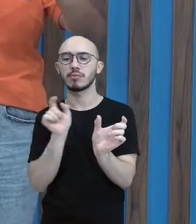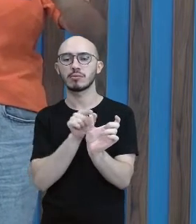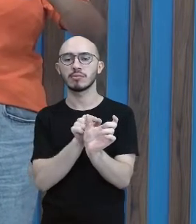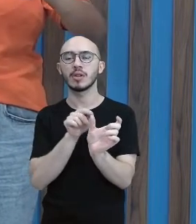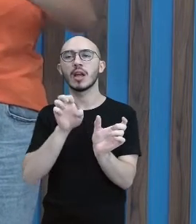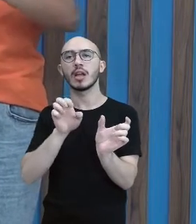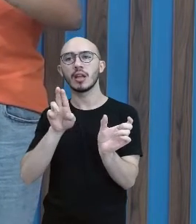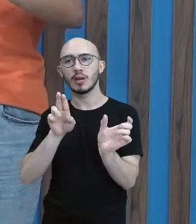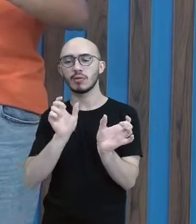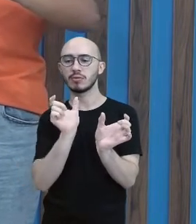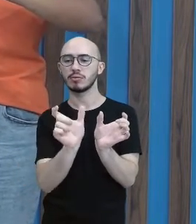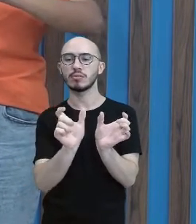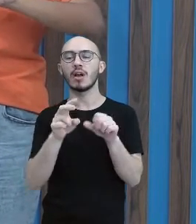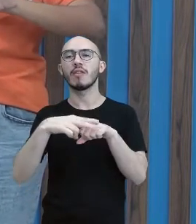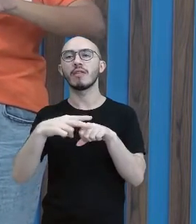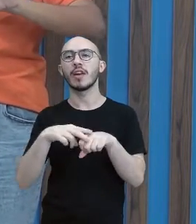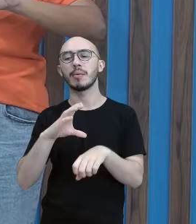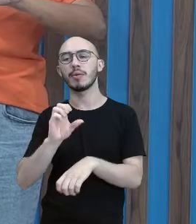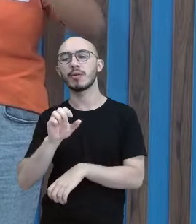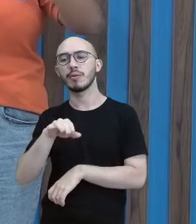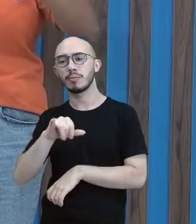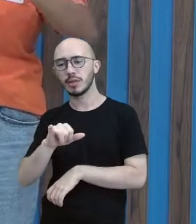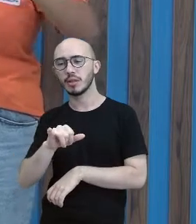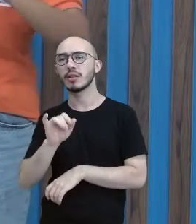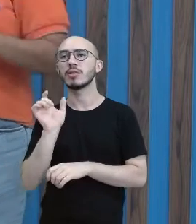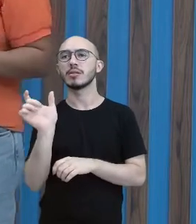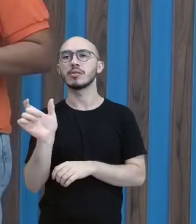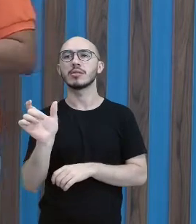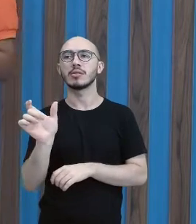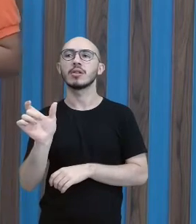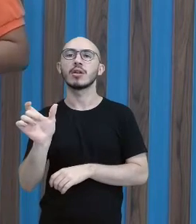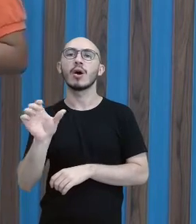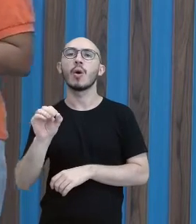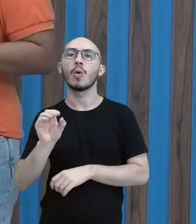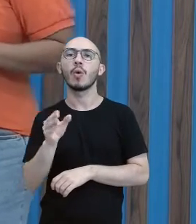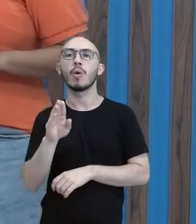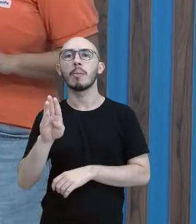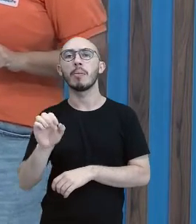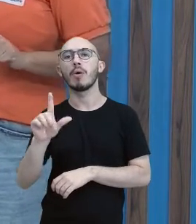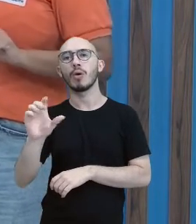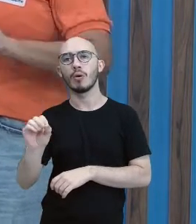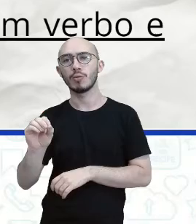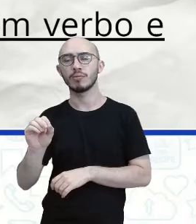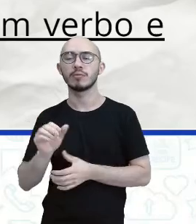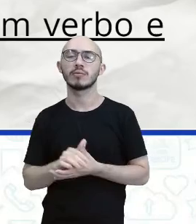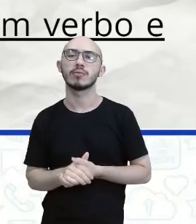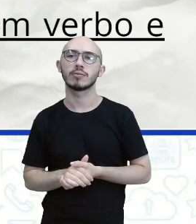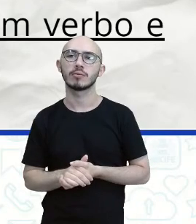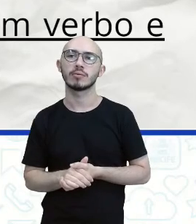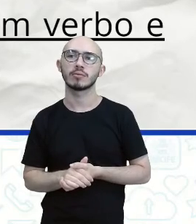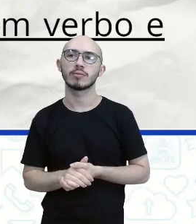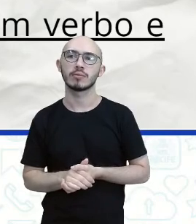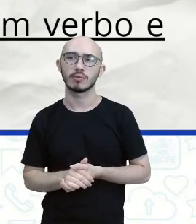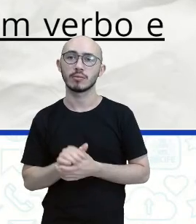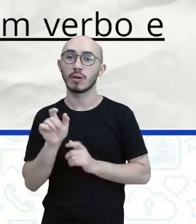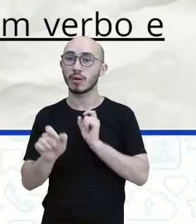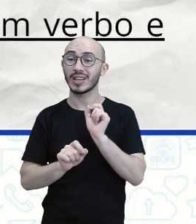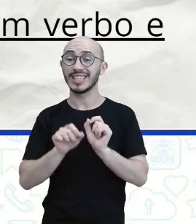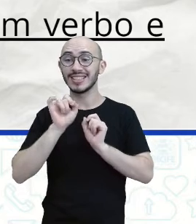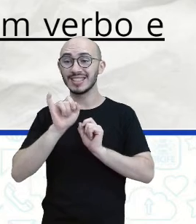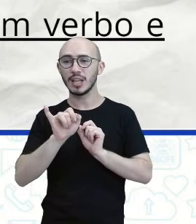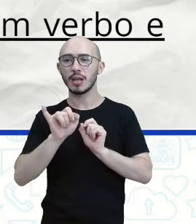sujeito, comi o verbo, o bolo, o objeto direto. Joia? Mas, quando eu inverto essa